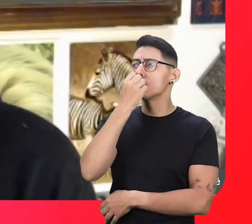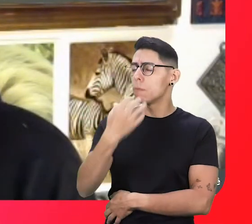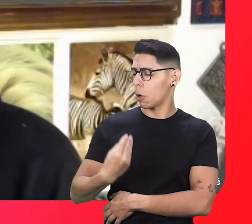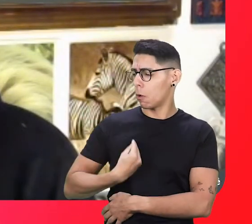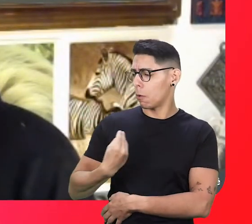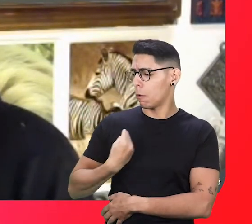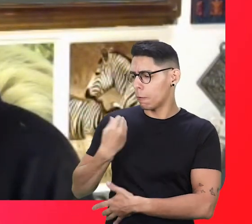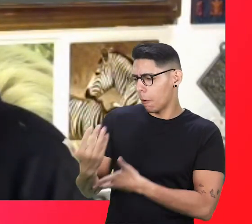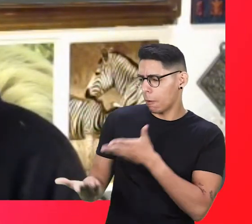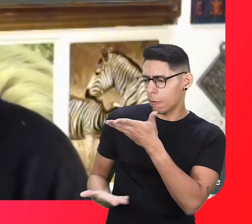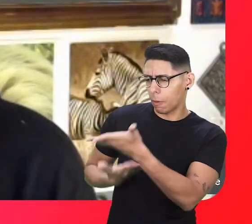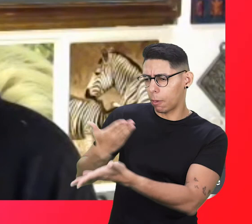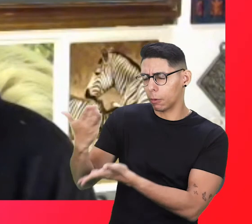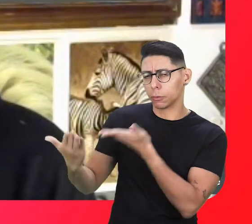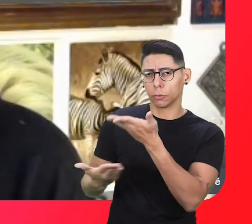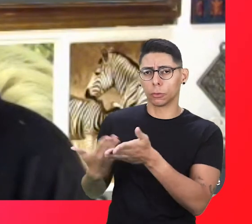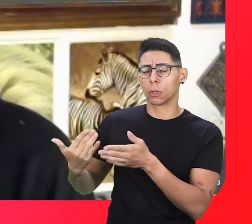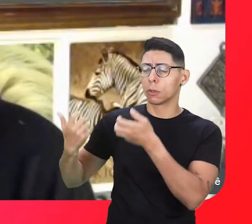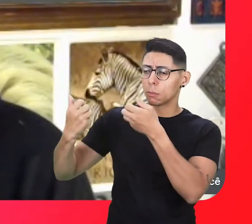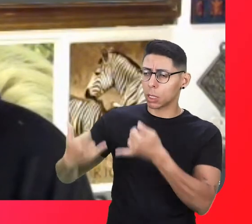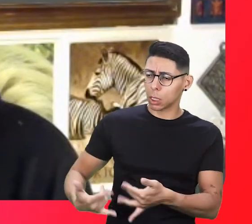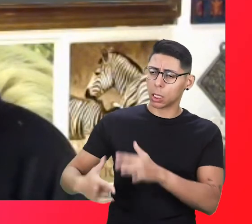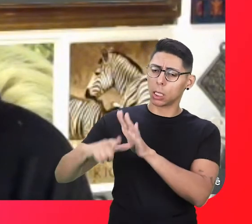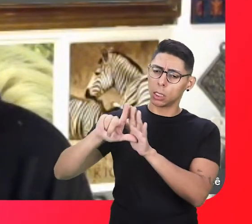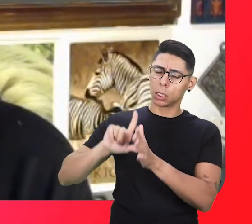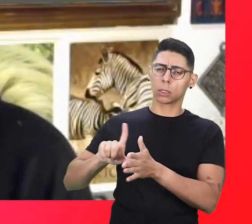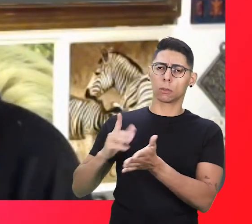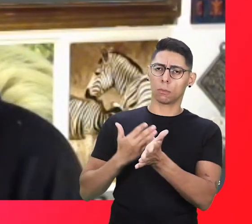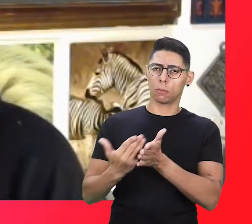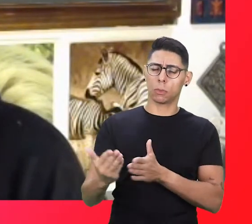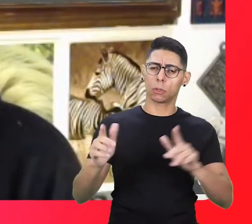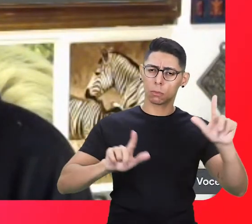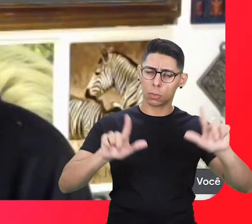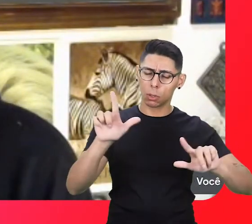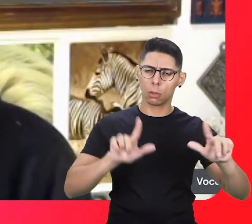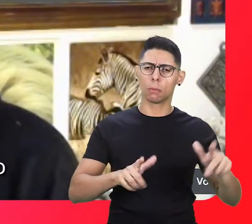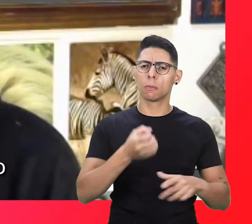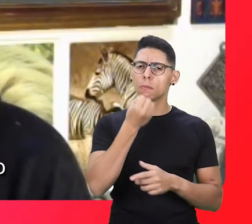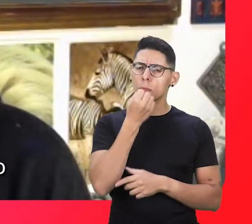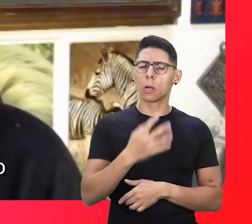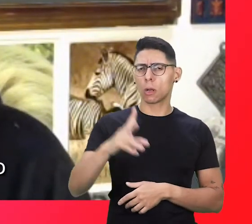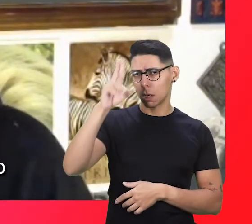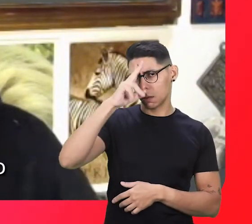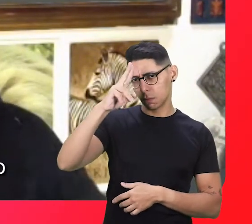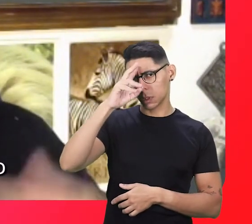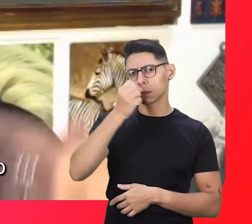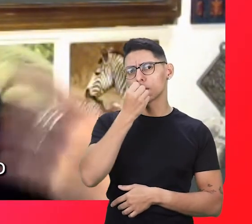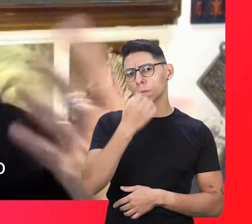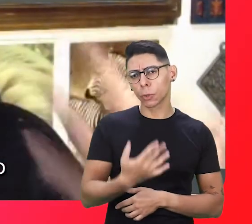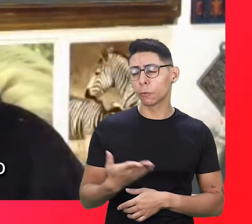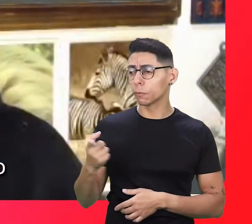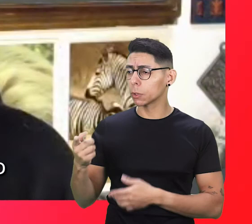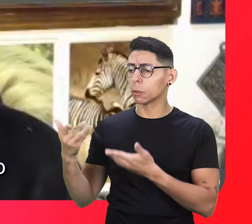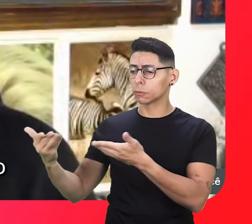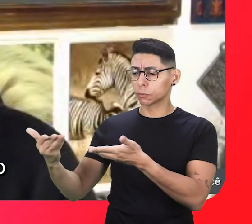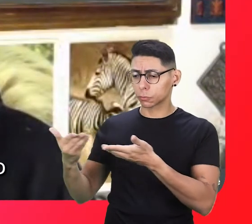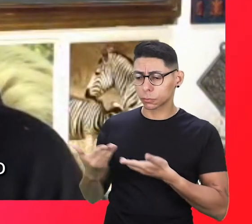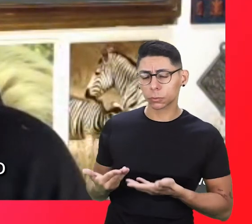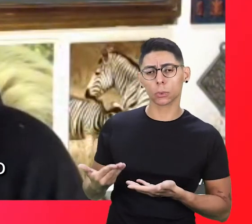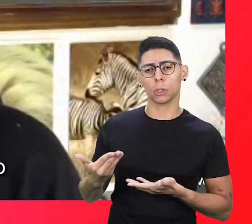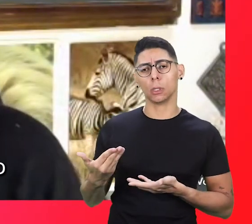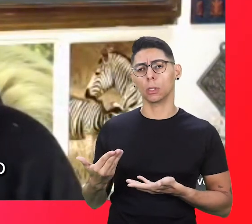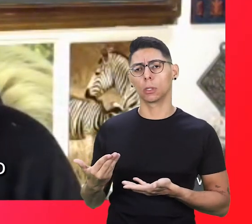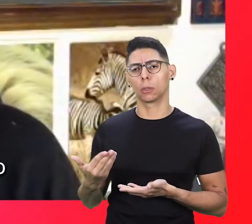falei no início do programa, muitas lembranças boas de tudo que participamos juntos, você convidando o nosso teatro para